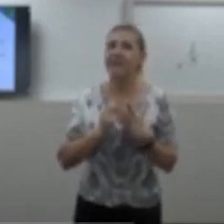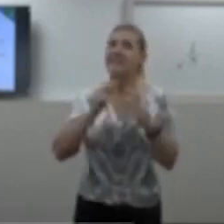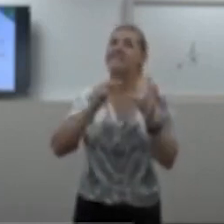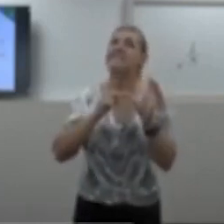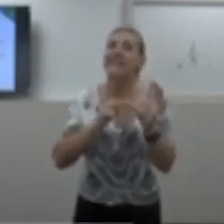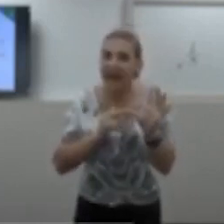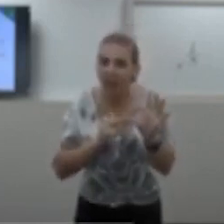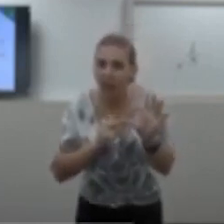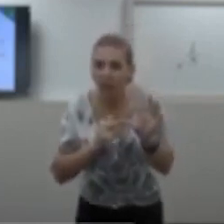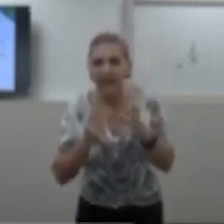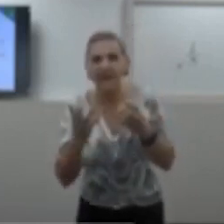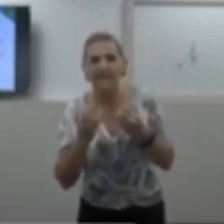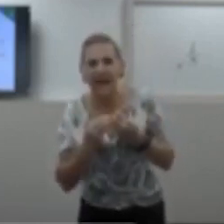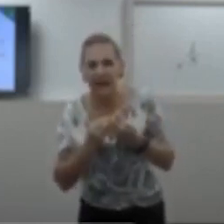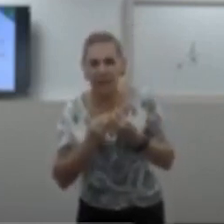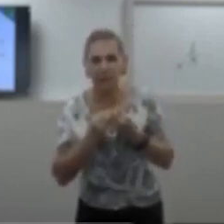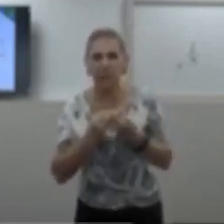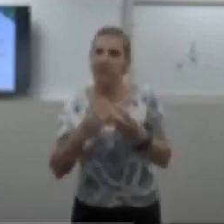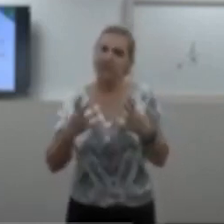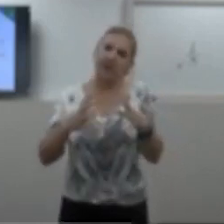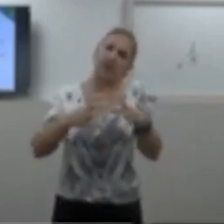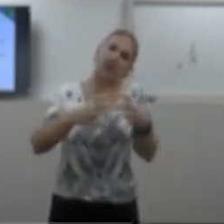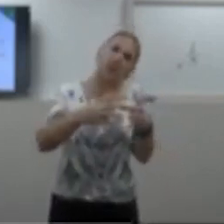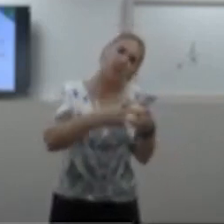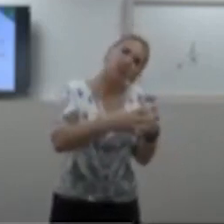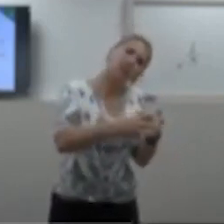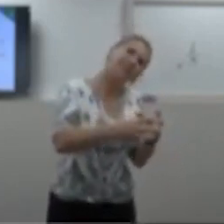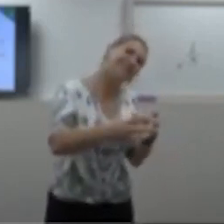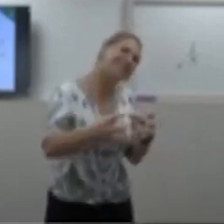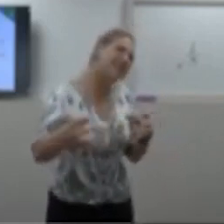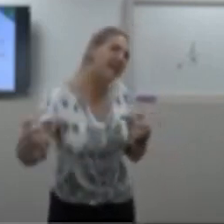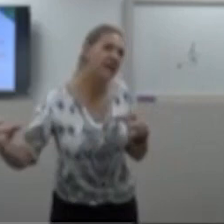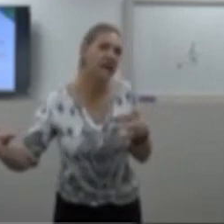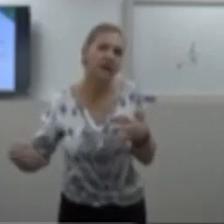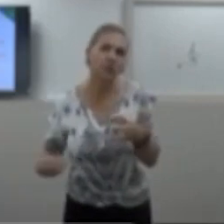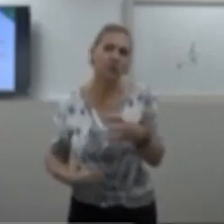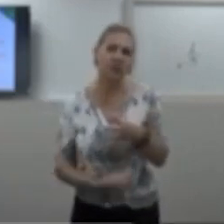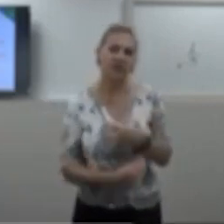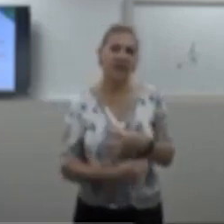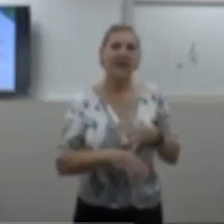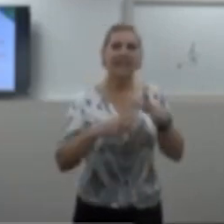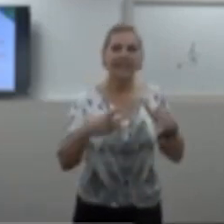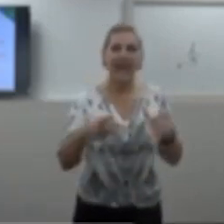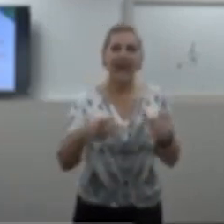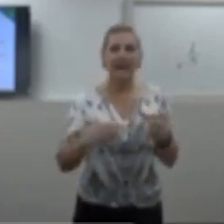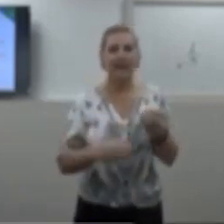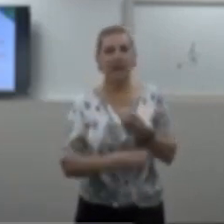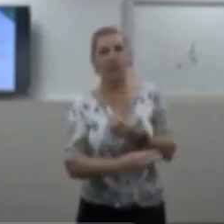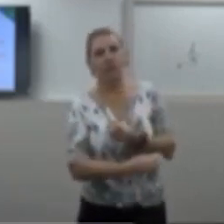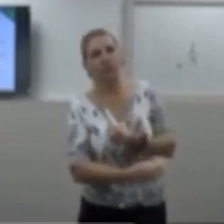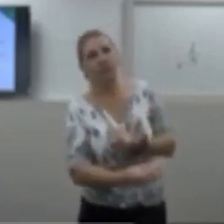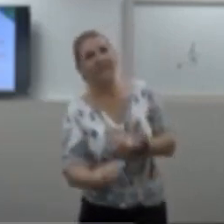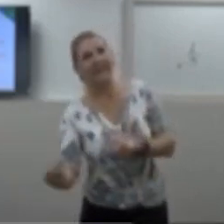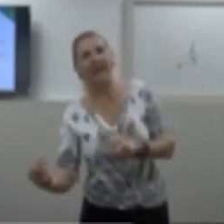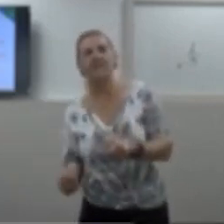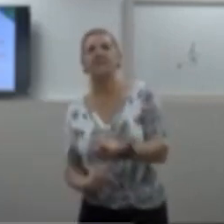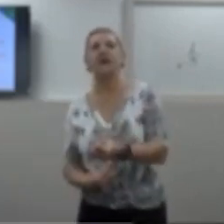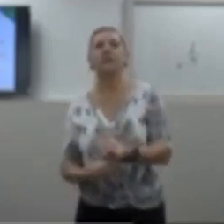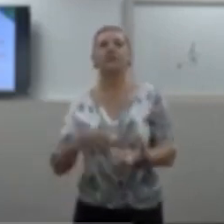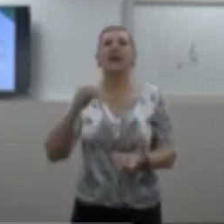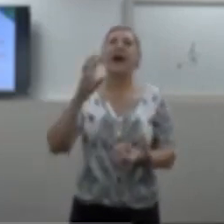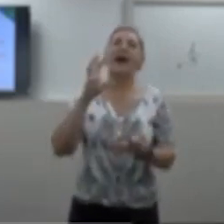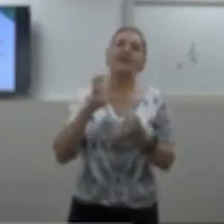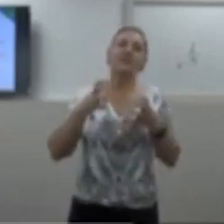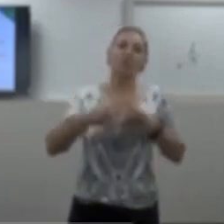semestre, século. O que é século? Século é um conjunto de 100 anos. Década, conjunto de